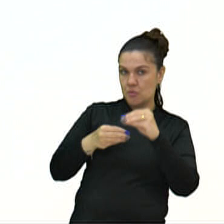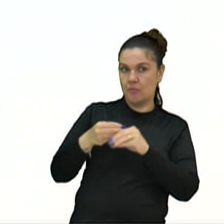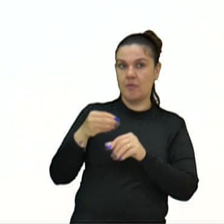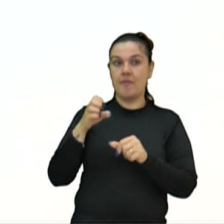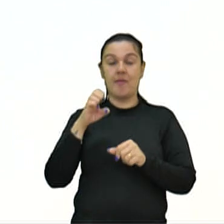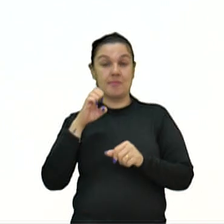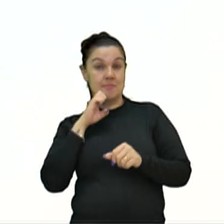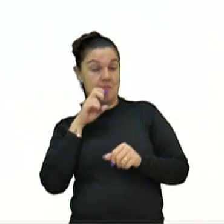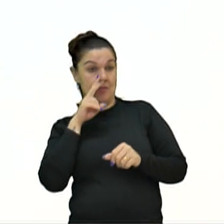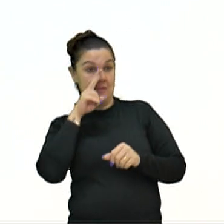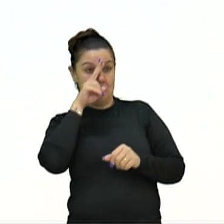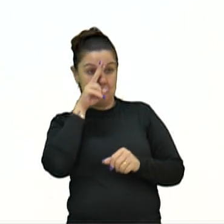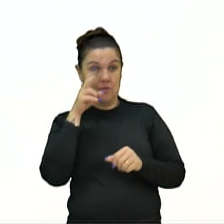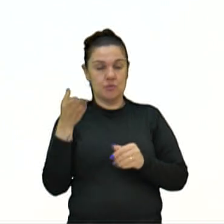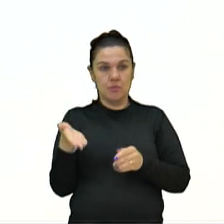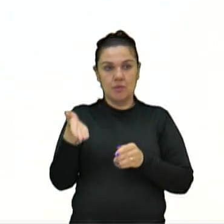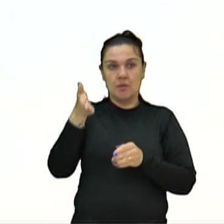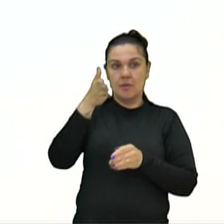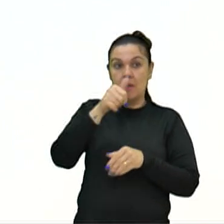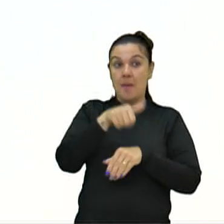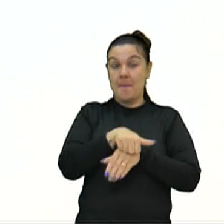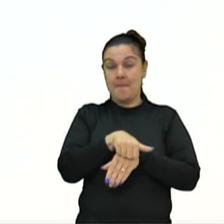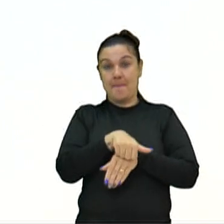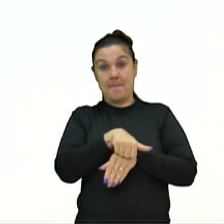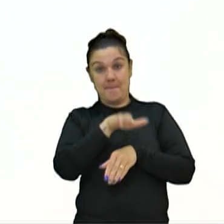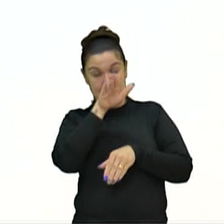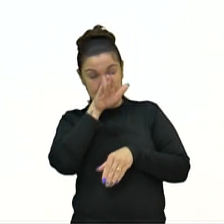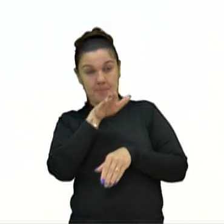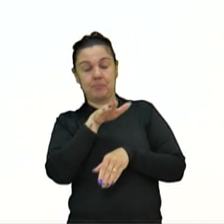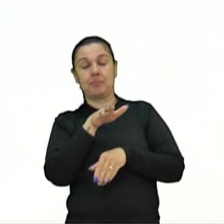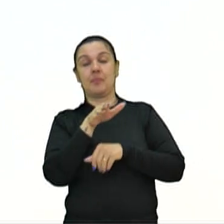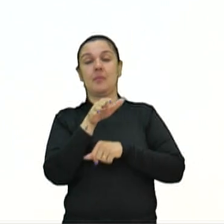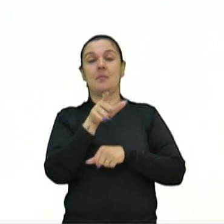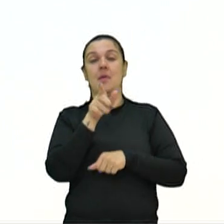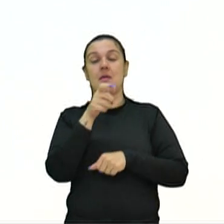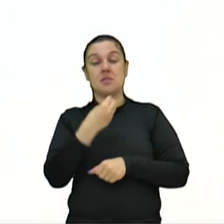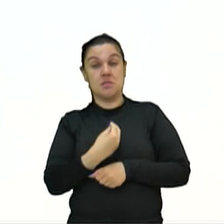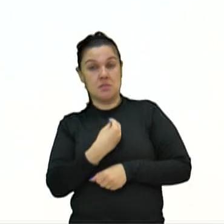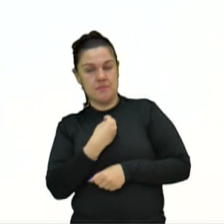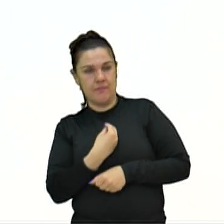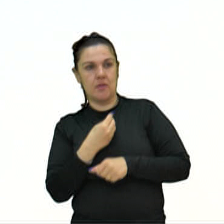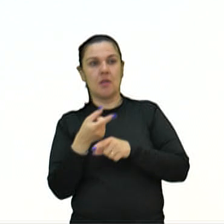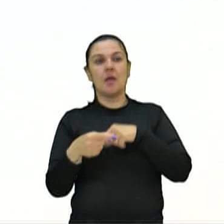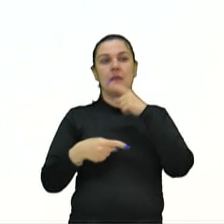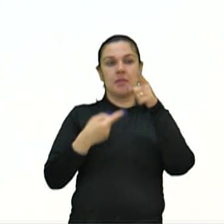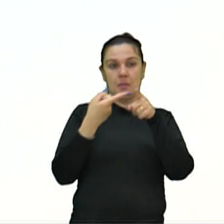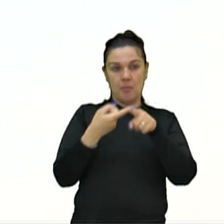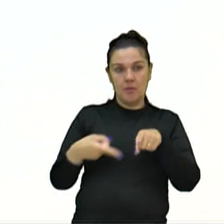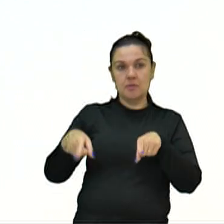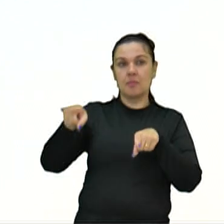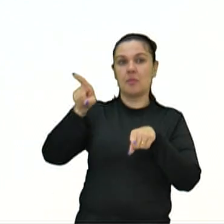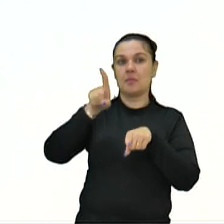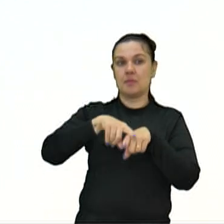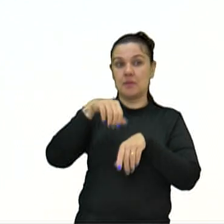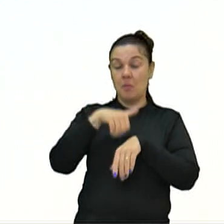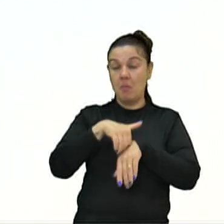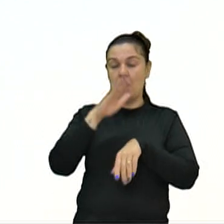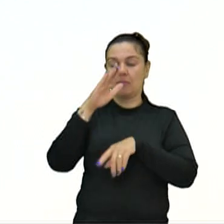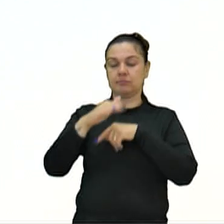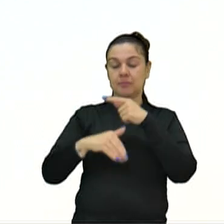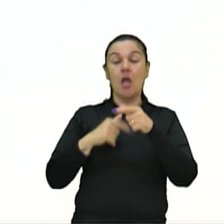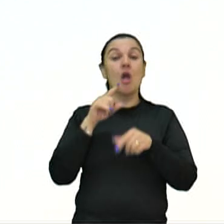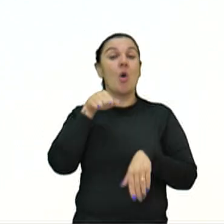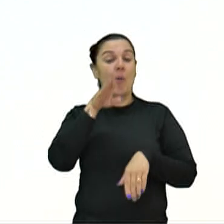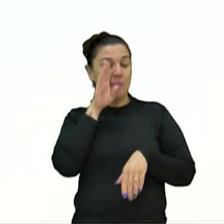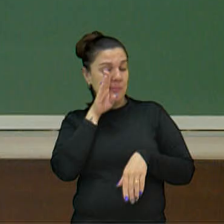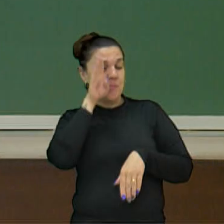bastante energia, aí surgiram mais tarde os seres heterótrofos, mais tarde a fotossíntese e assim por diante. Qual que é a principal